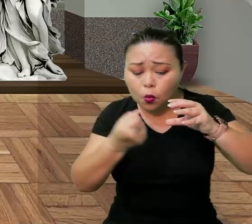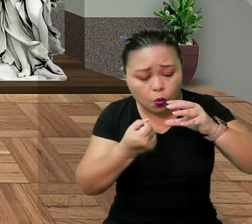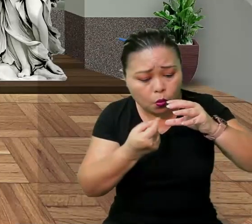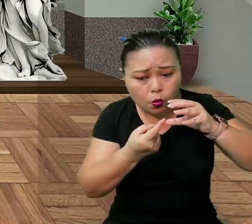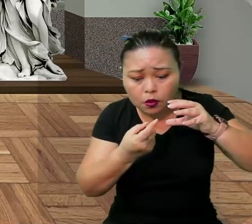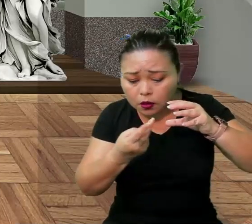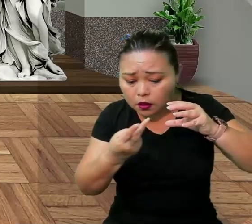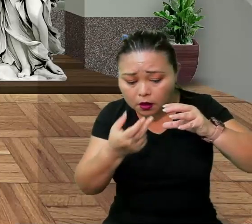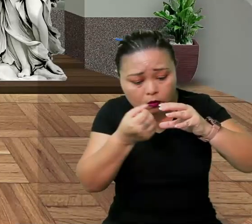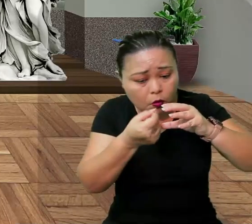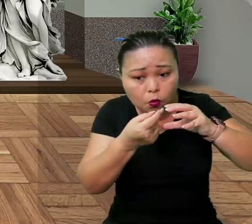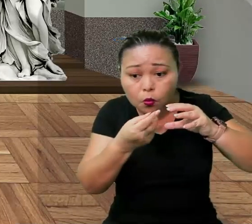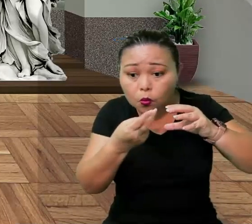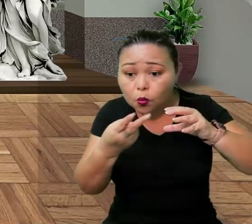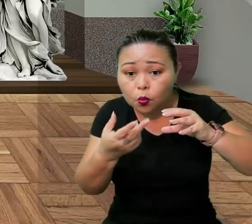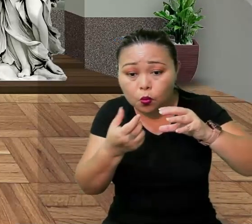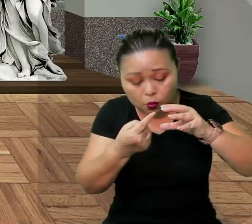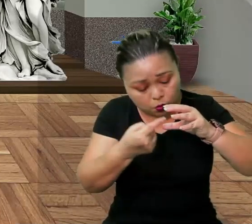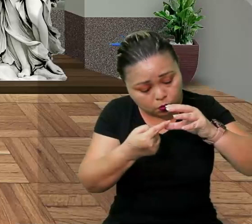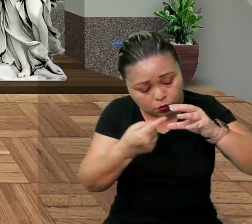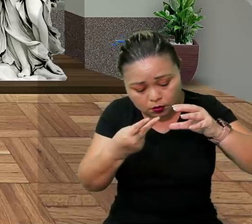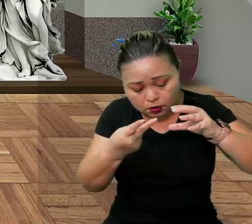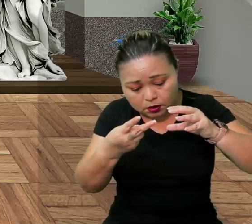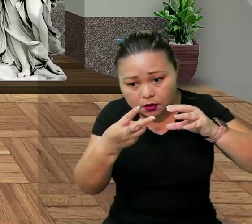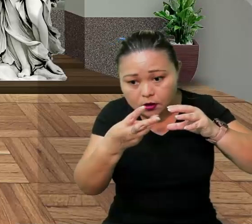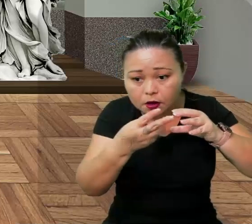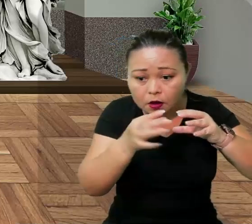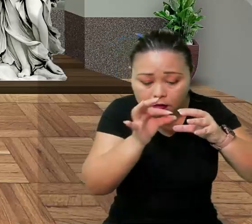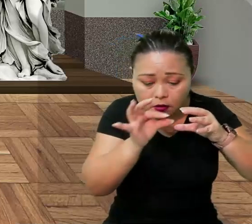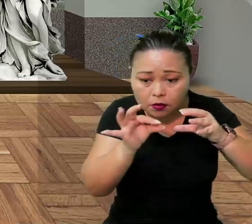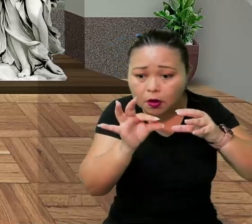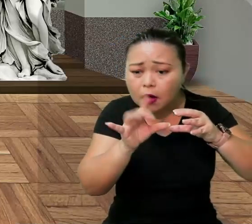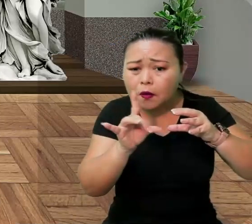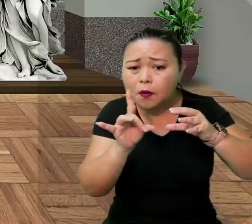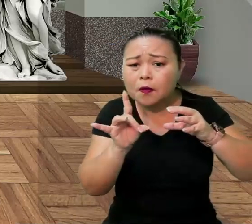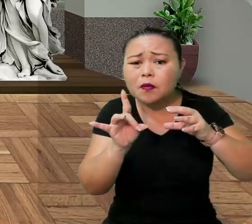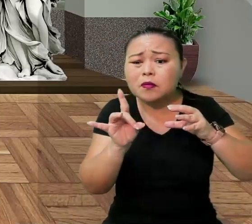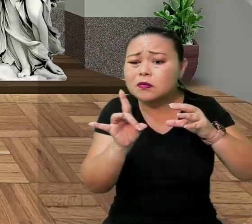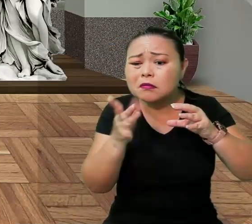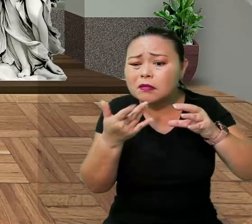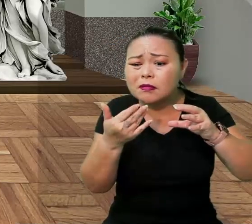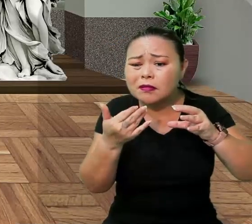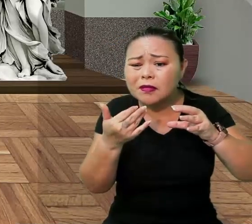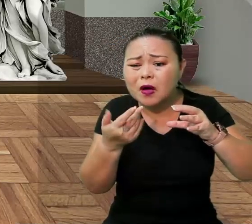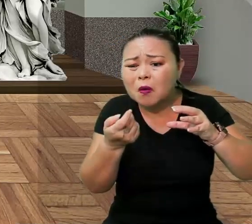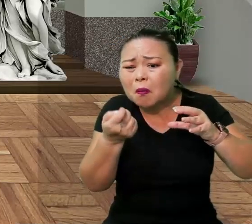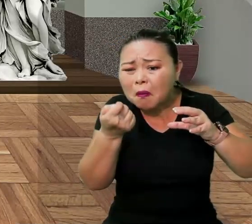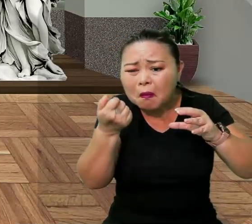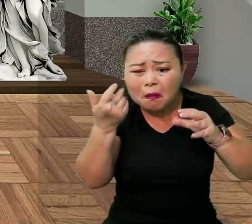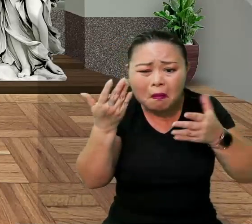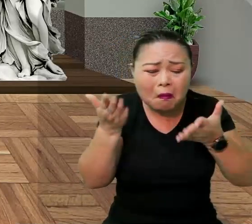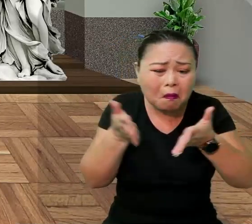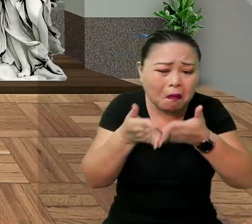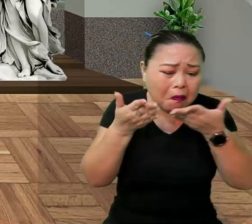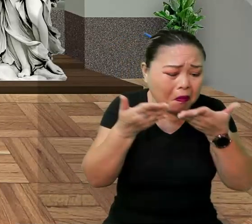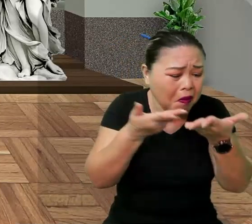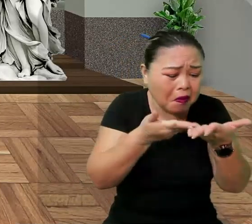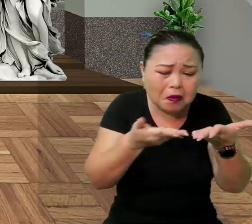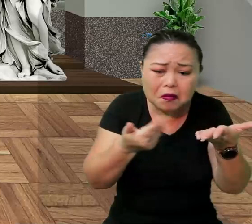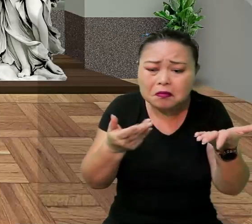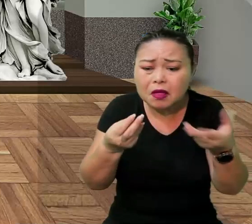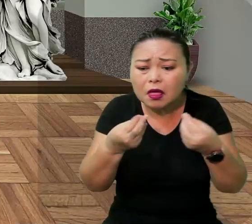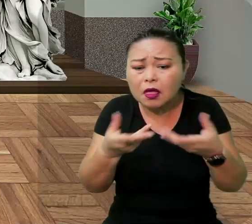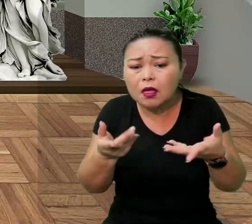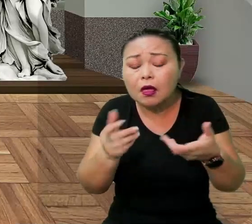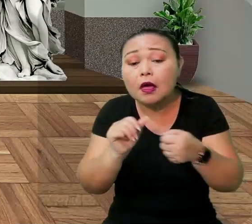caroços da espiga, né? 1, 2, 3, aquela coisa assim bem coisa pobre mesmo, né? Só que